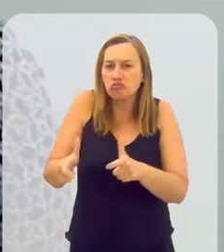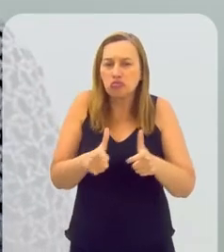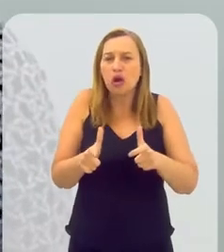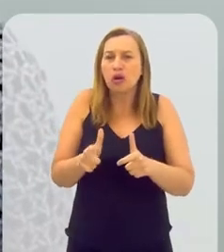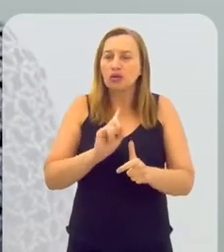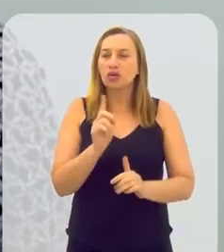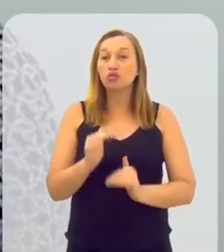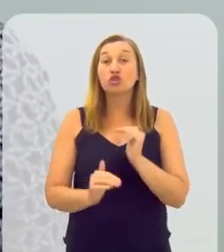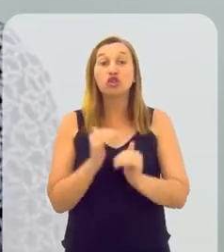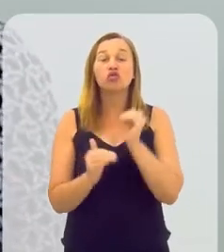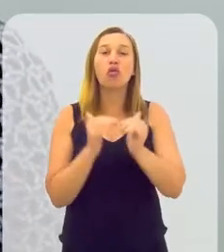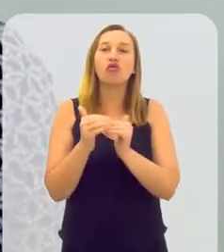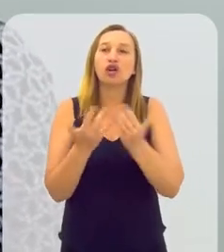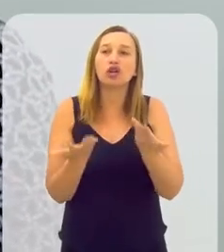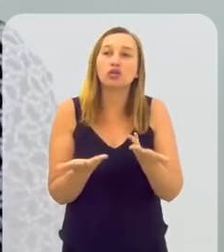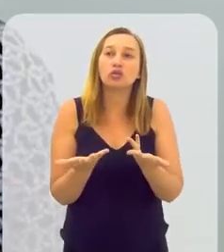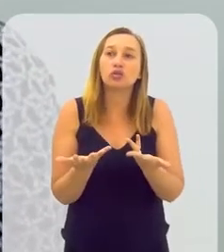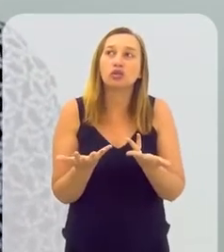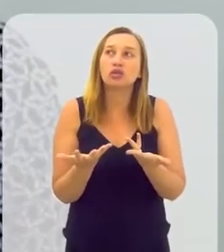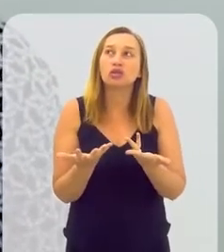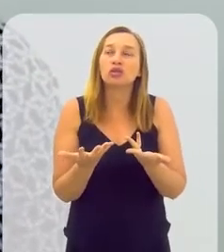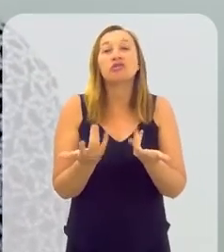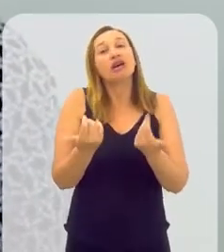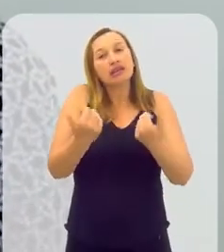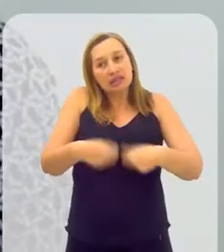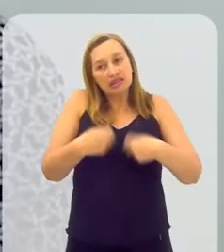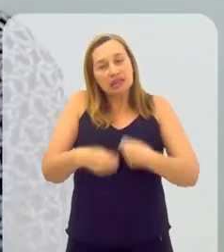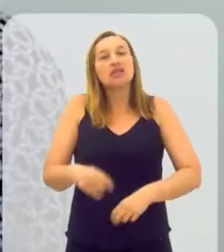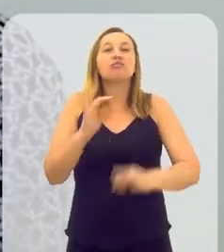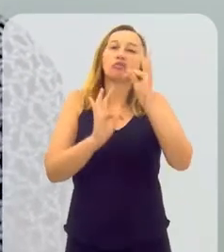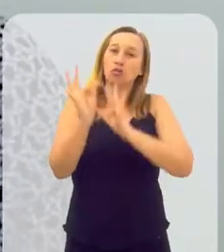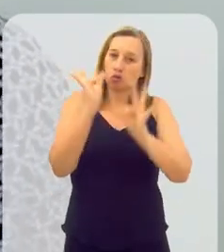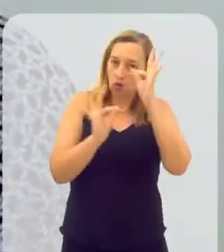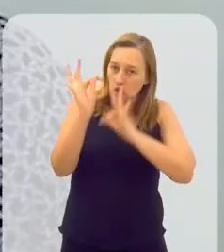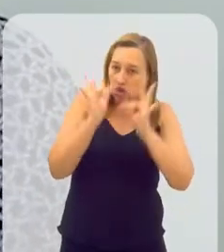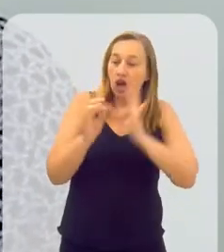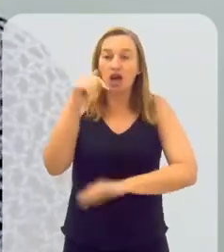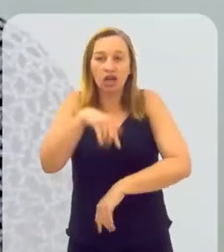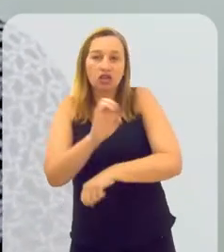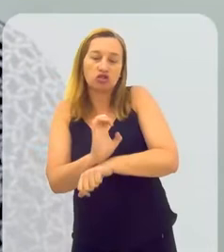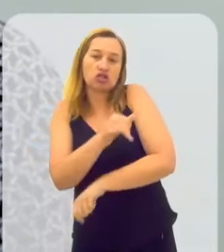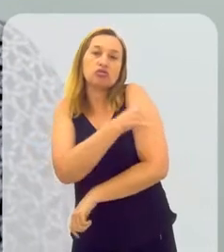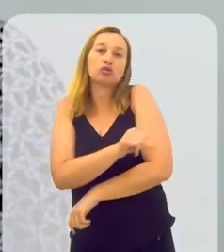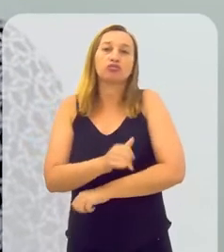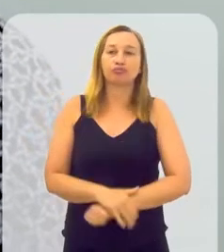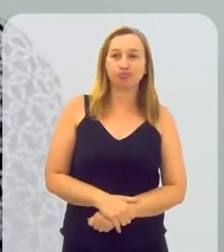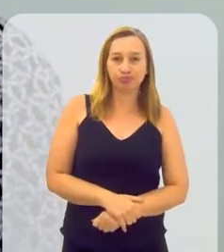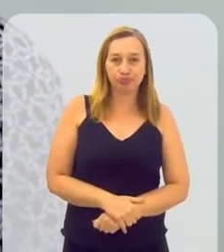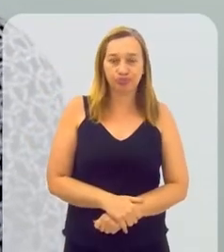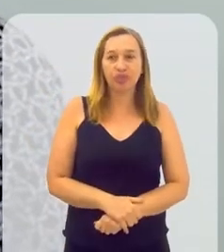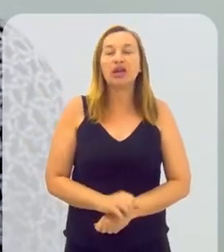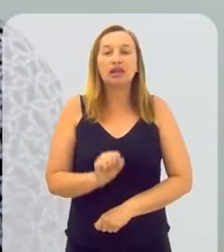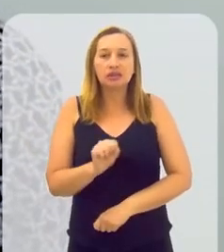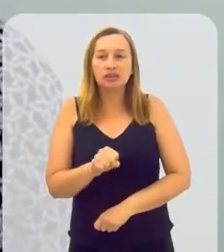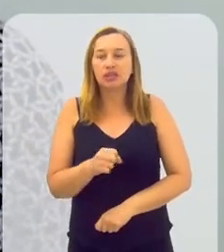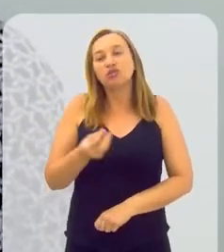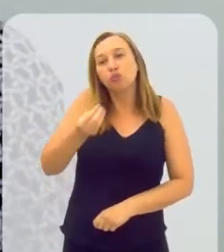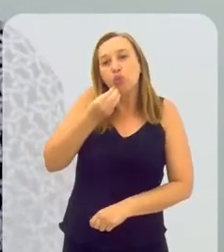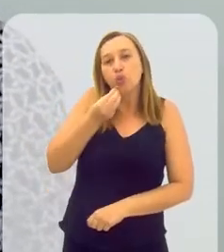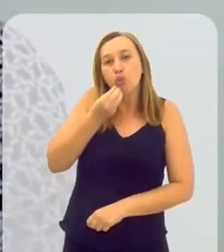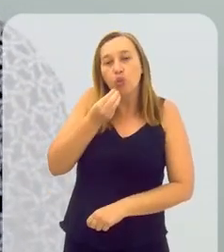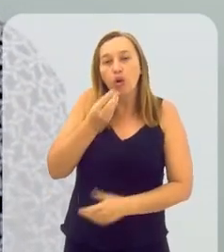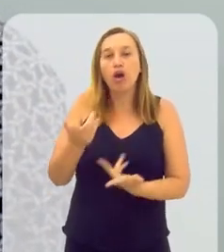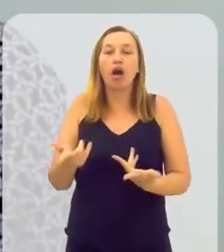nenhum, pelo menos não desenvolvendo o que vai ser necessário de tecnologia aqui para o estado do